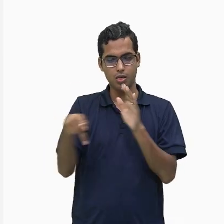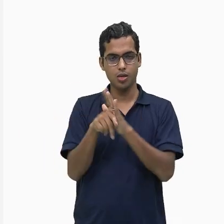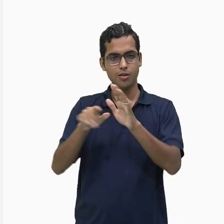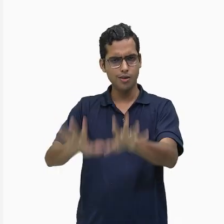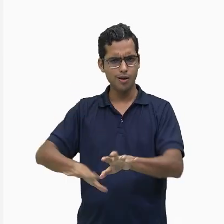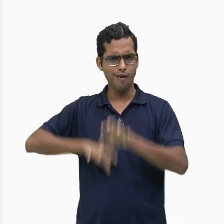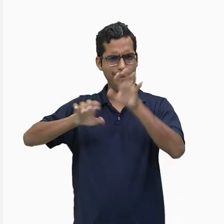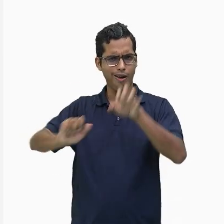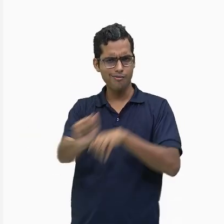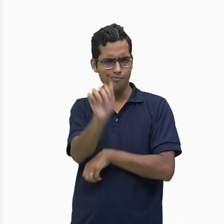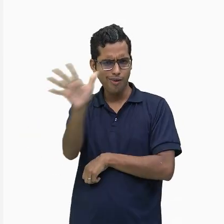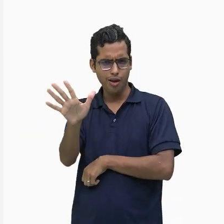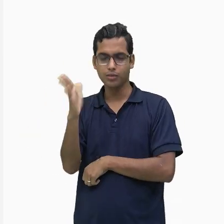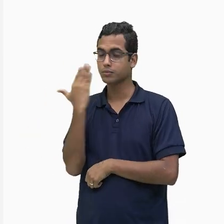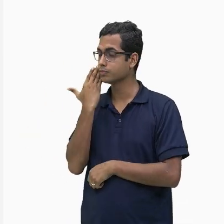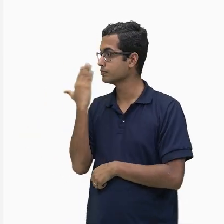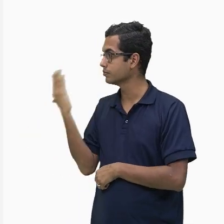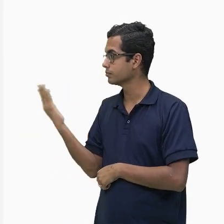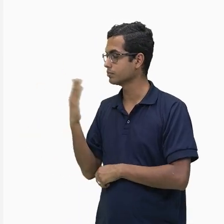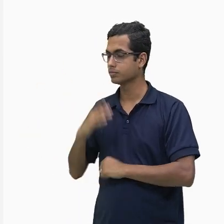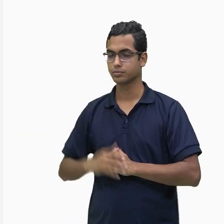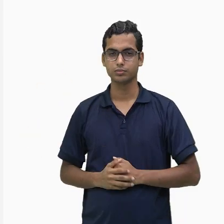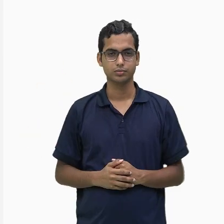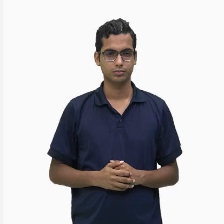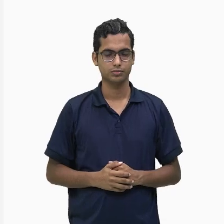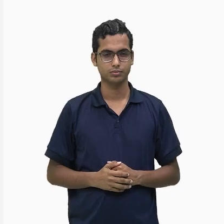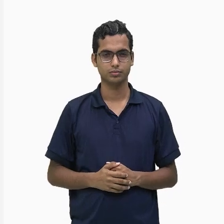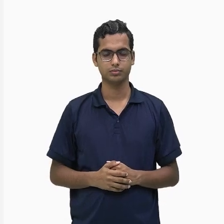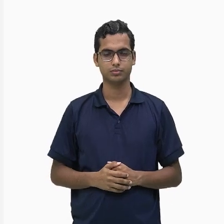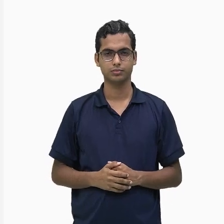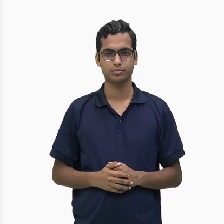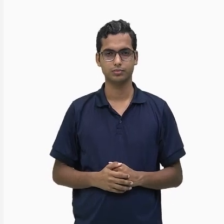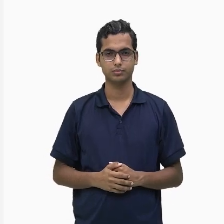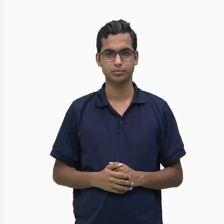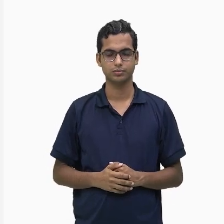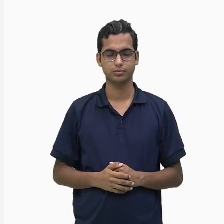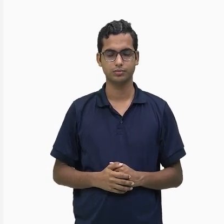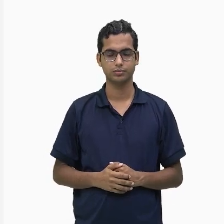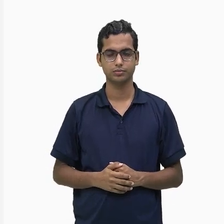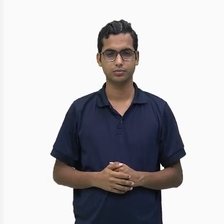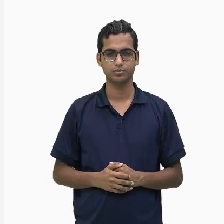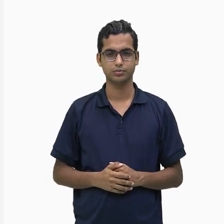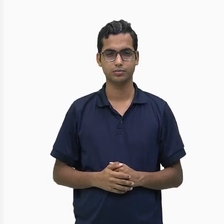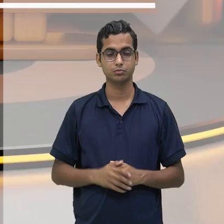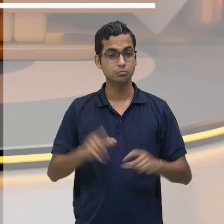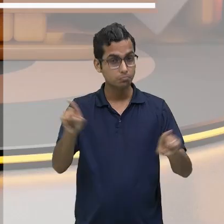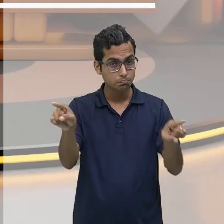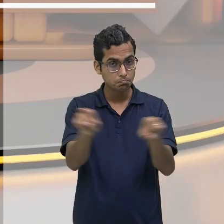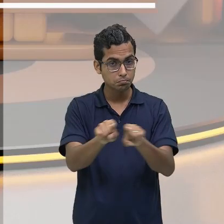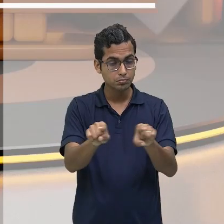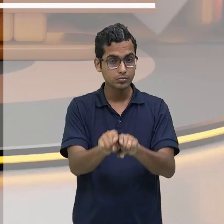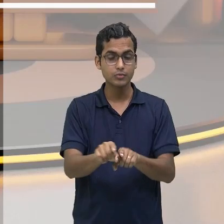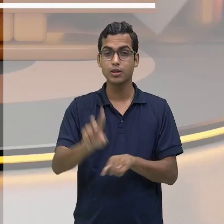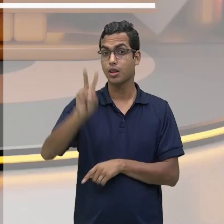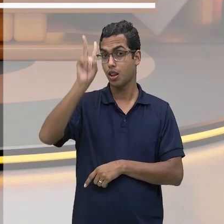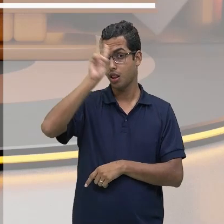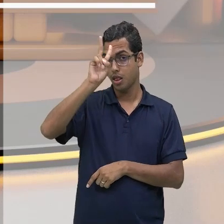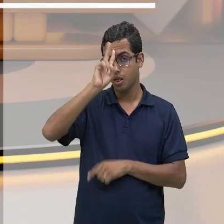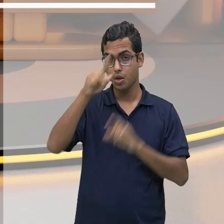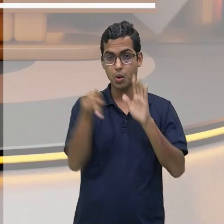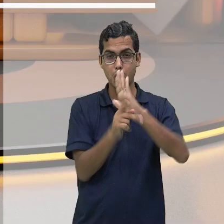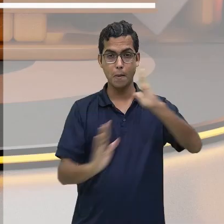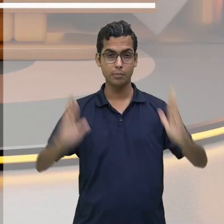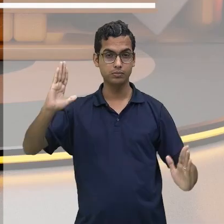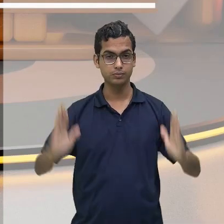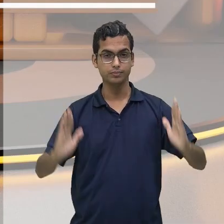asiáticos e novos tigres asiáticos, ok? Mas também não podemos deixar de lado o período